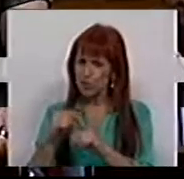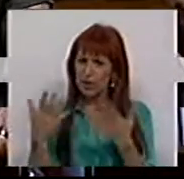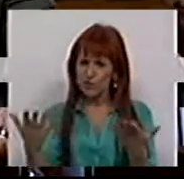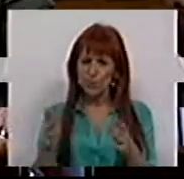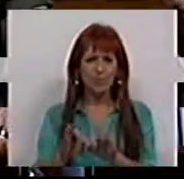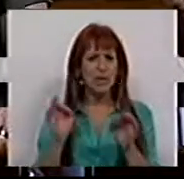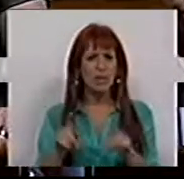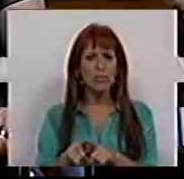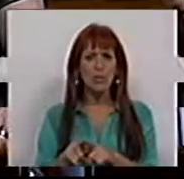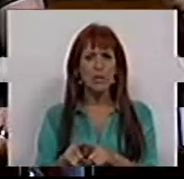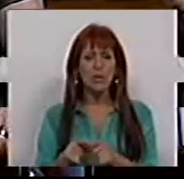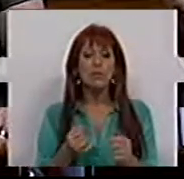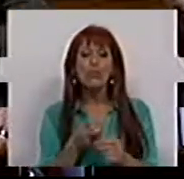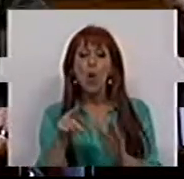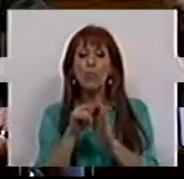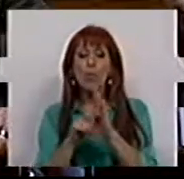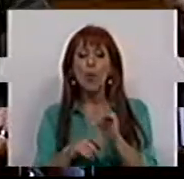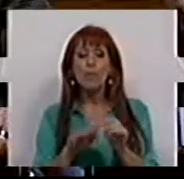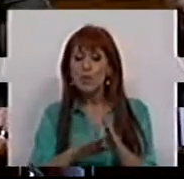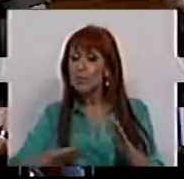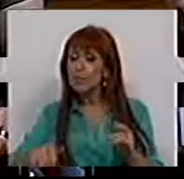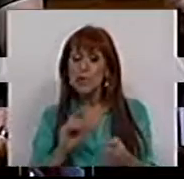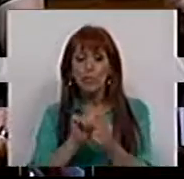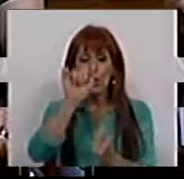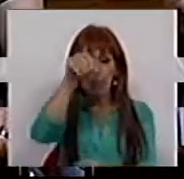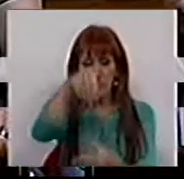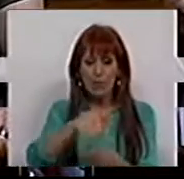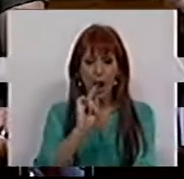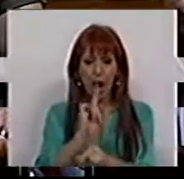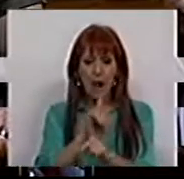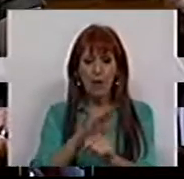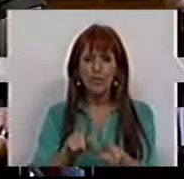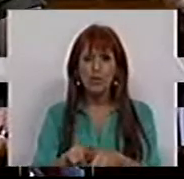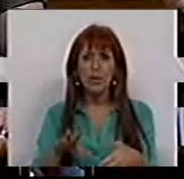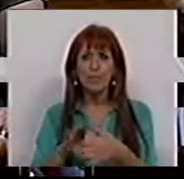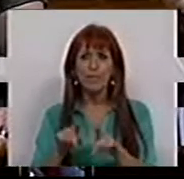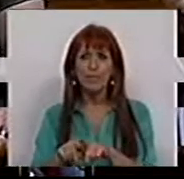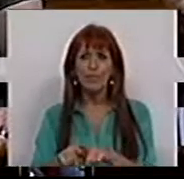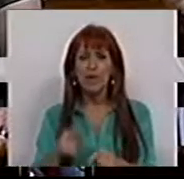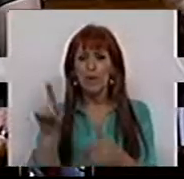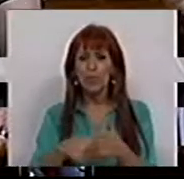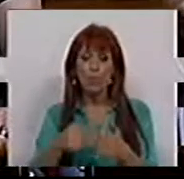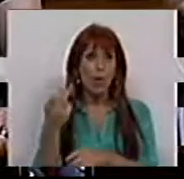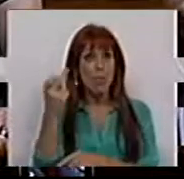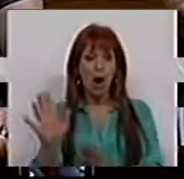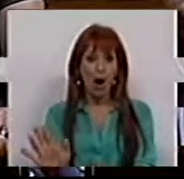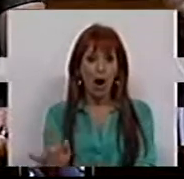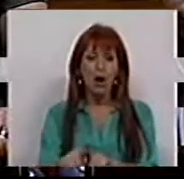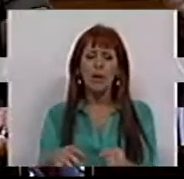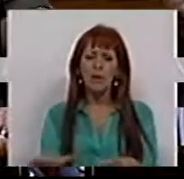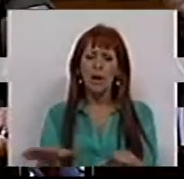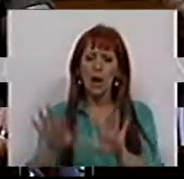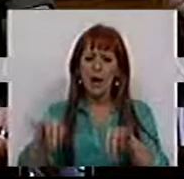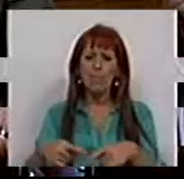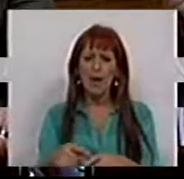positivos, como o acervo normativo estar todo condensado no diploma, o consentimento ser irrevogável, acabar com a